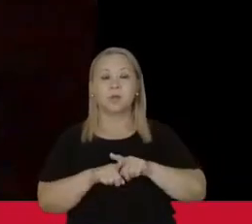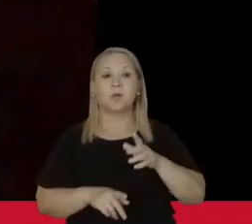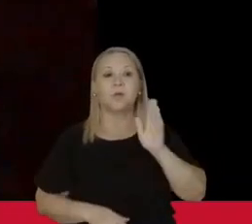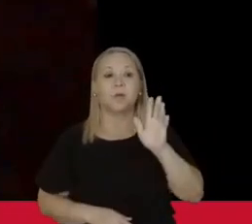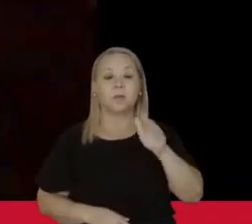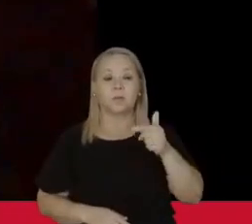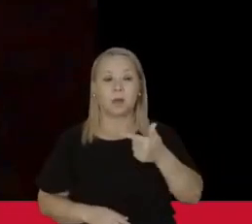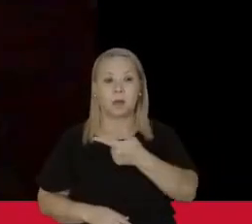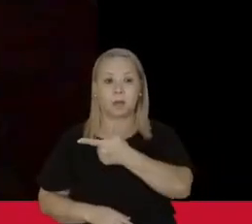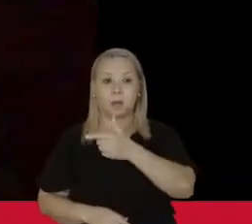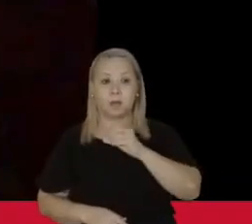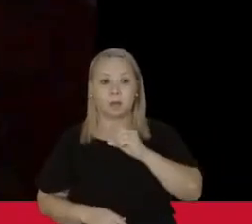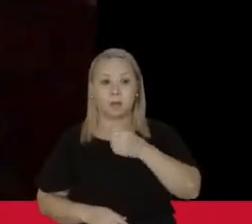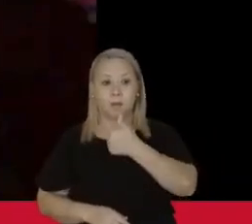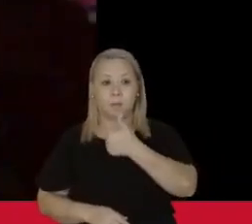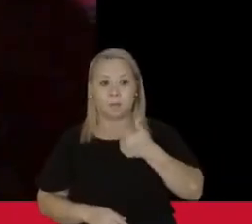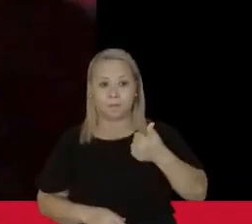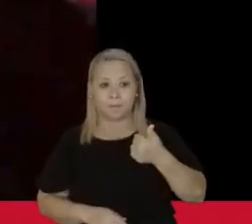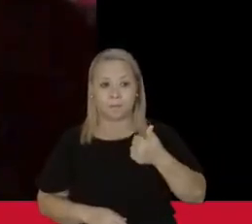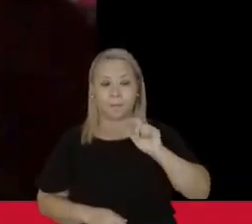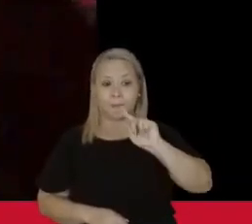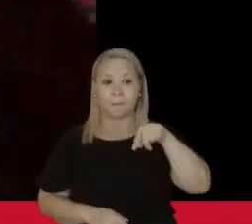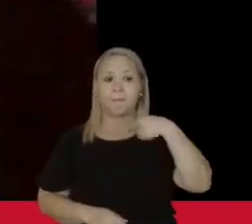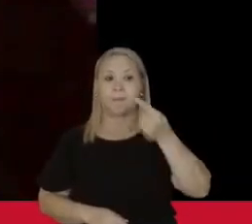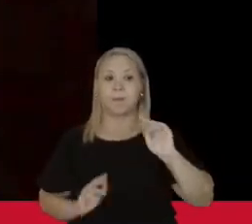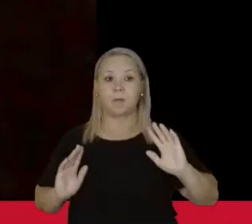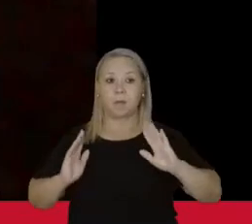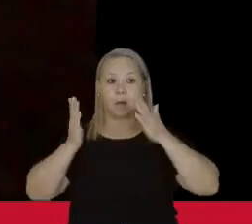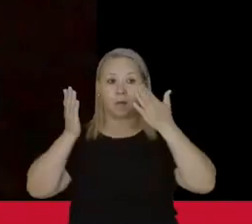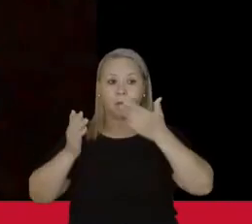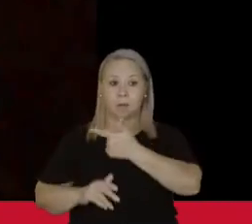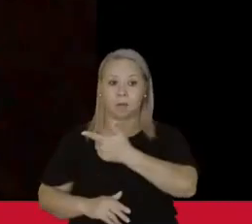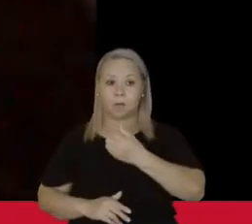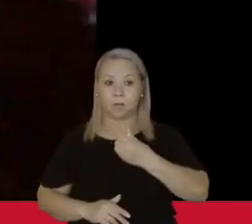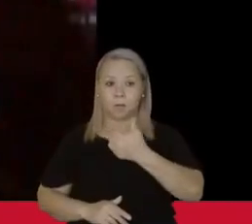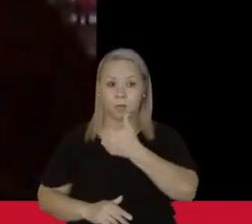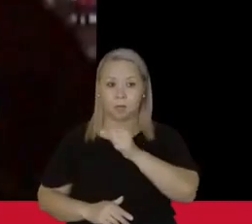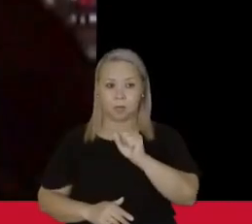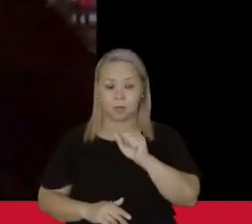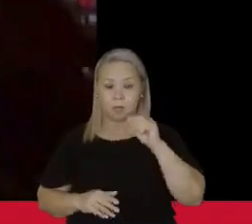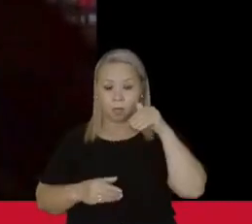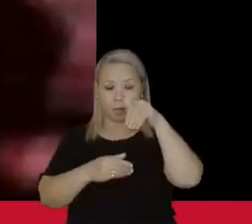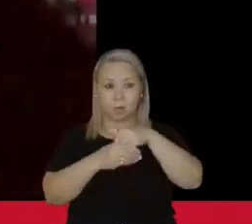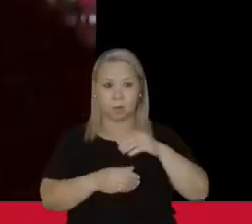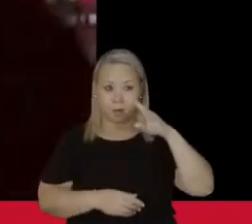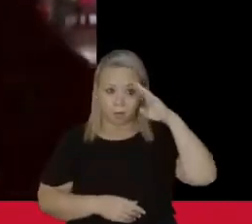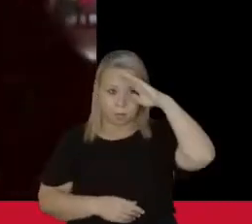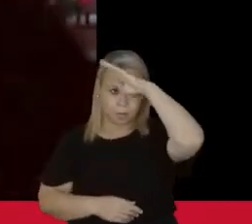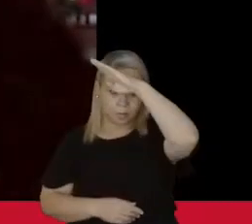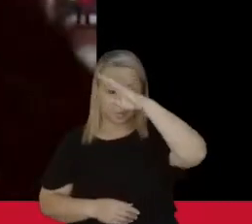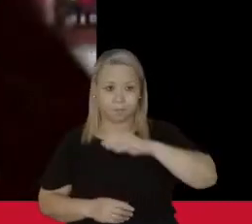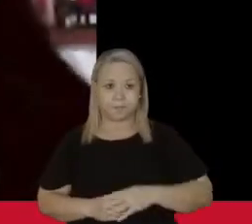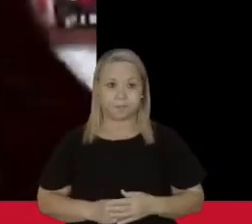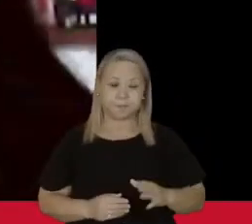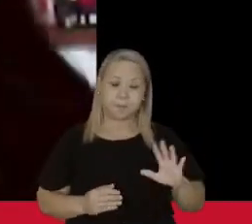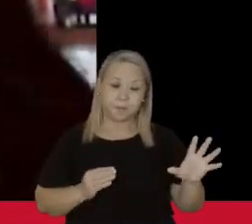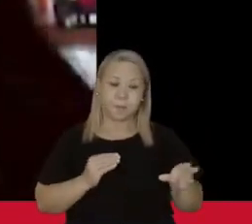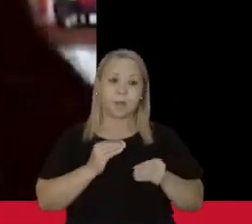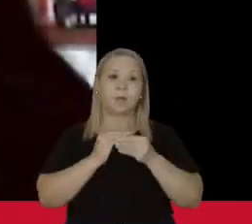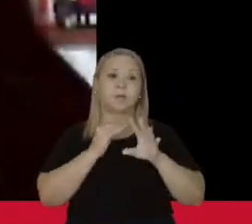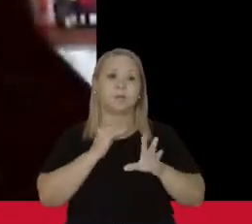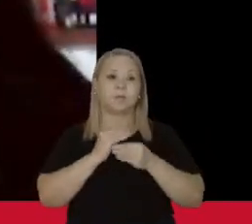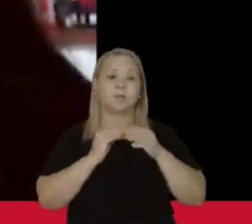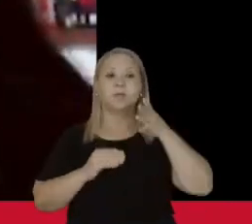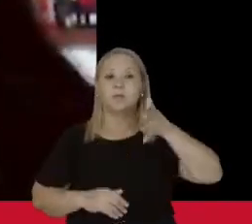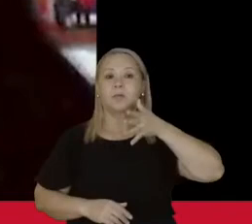já em 2016, né, e depois na campanha de 2018, na eleição do Bolsonaro, como um aporte aí narrativo